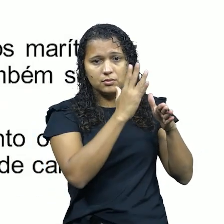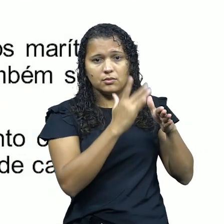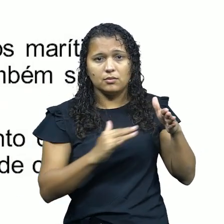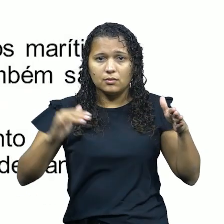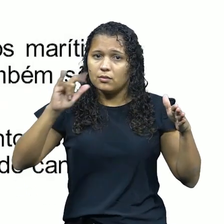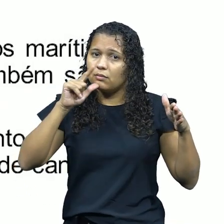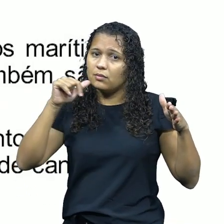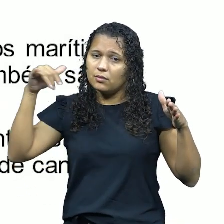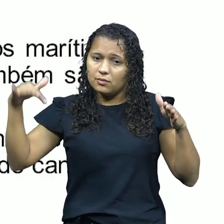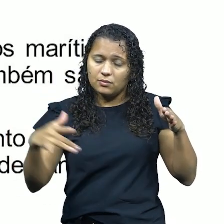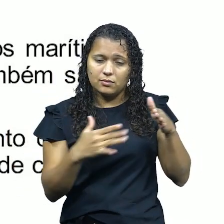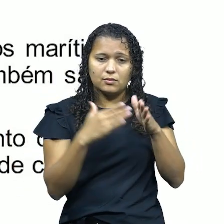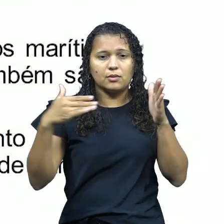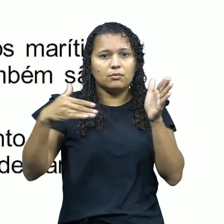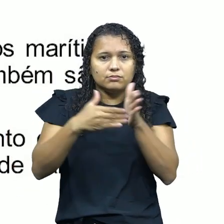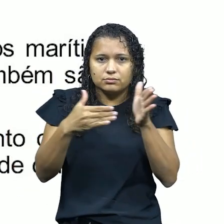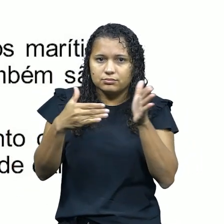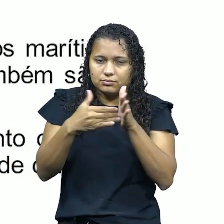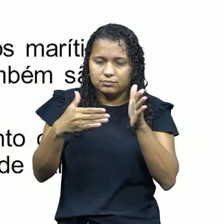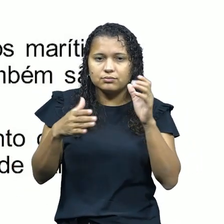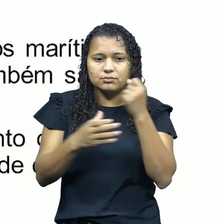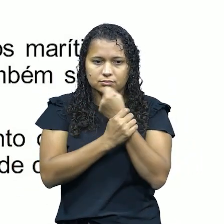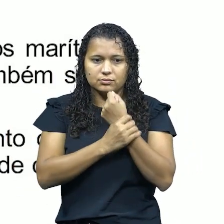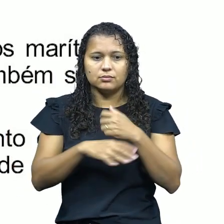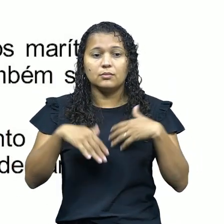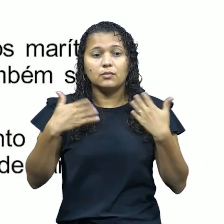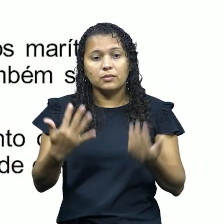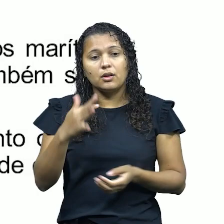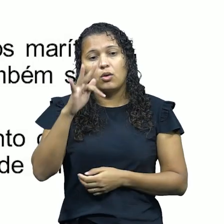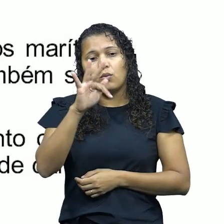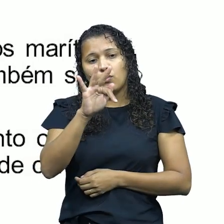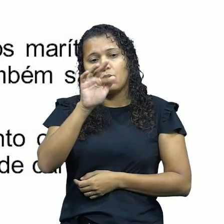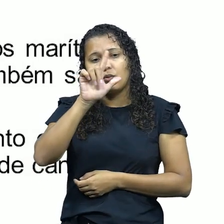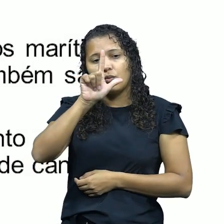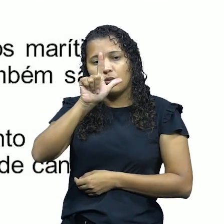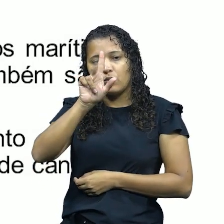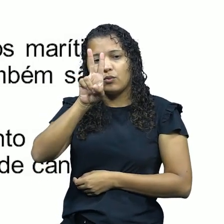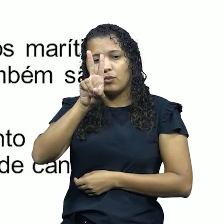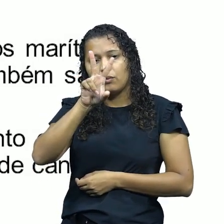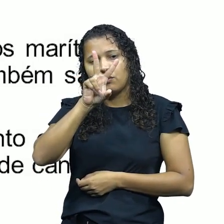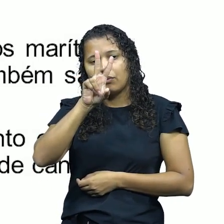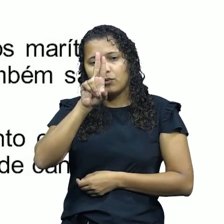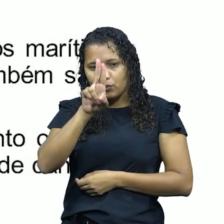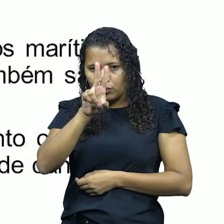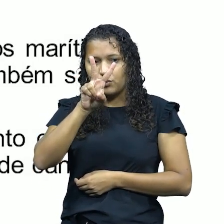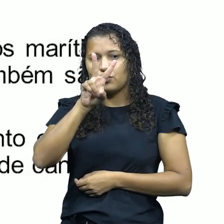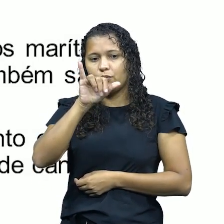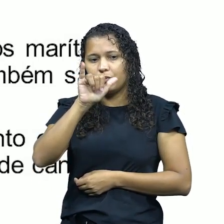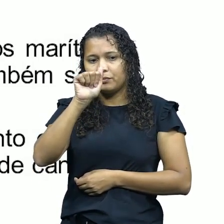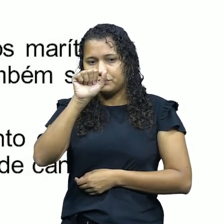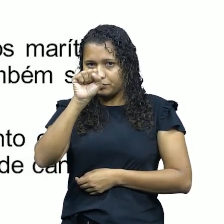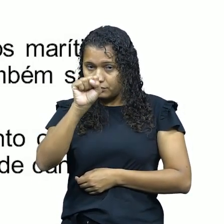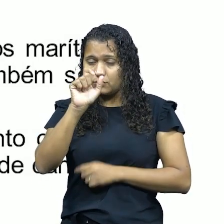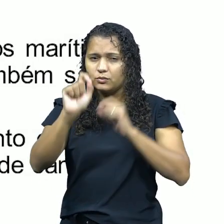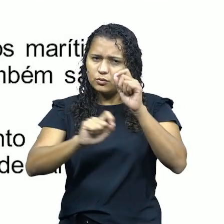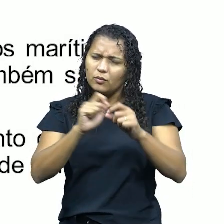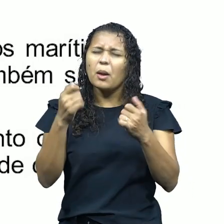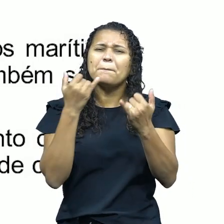Quanto aos portos fluviais, ele tem as características semelhantes aos portos